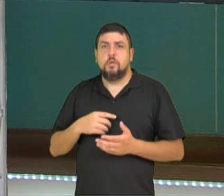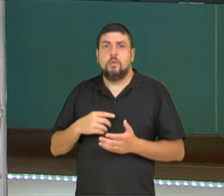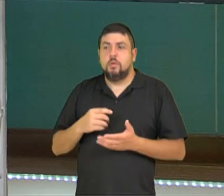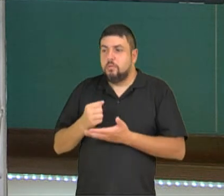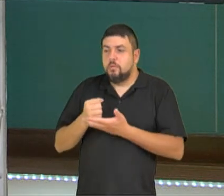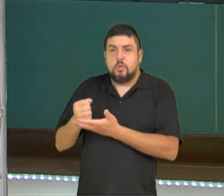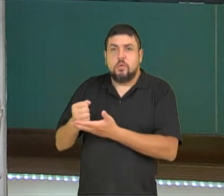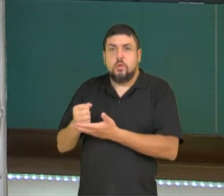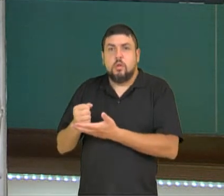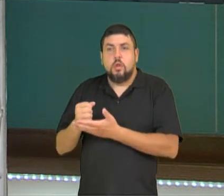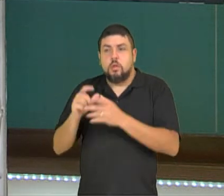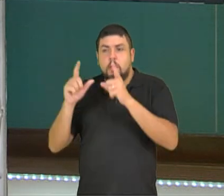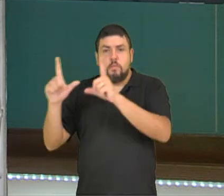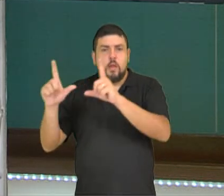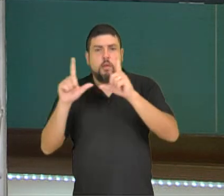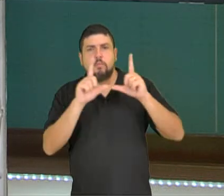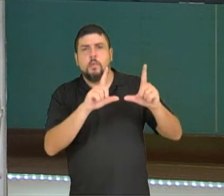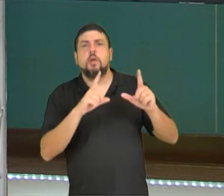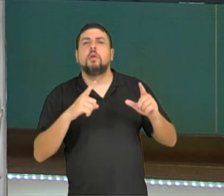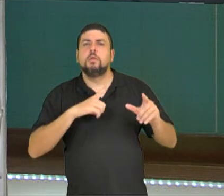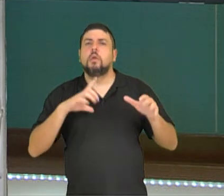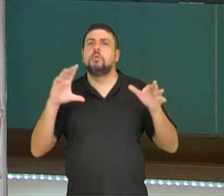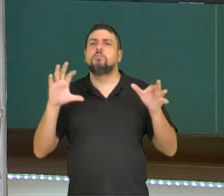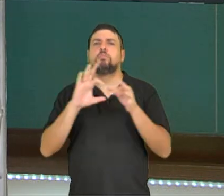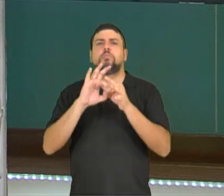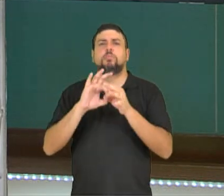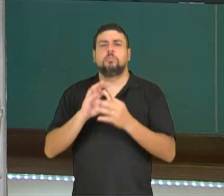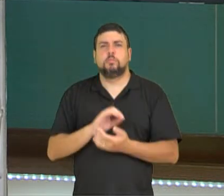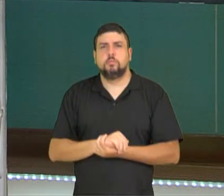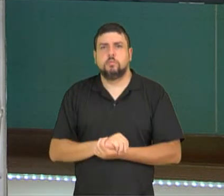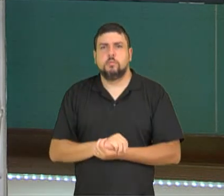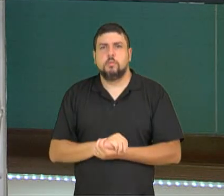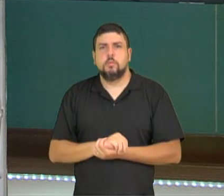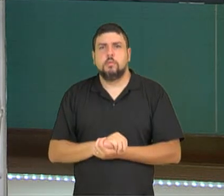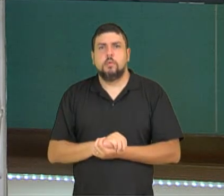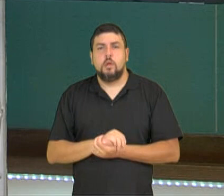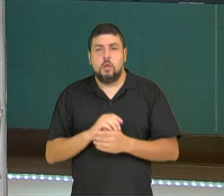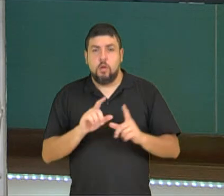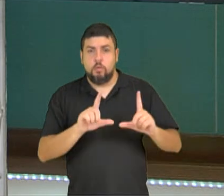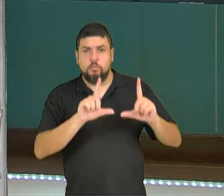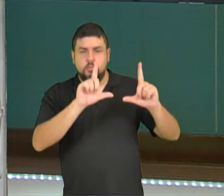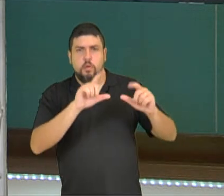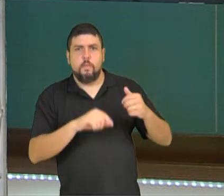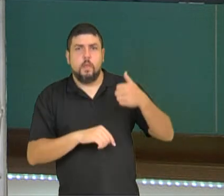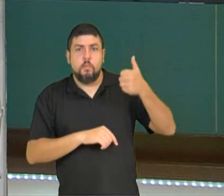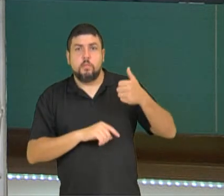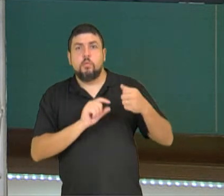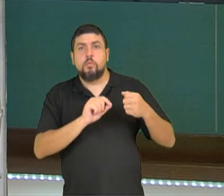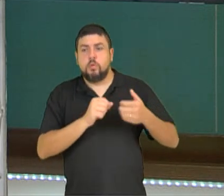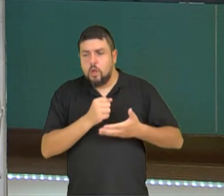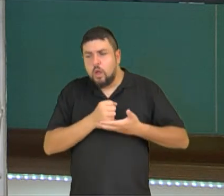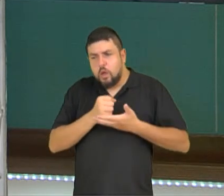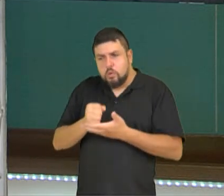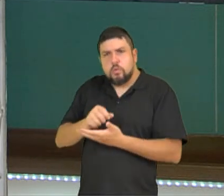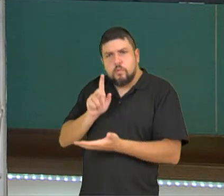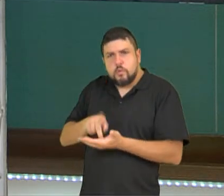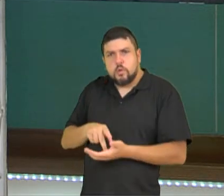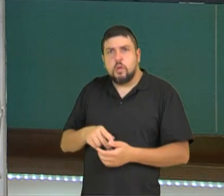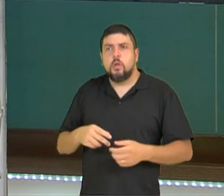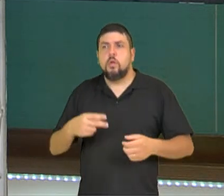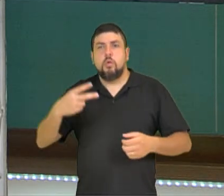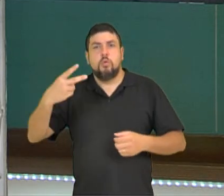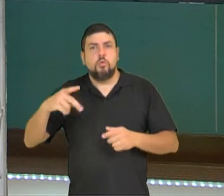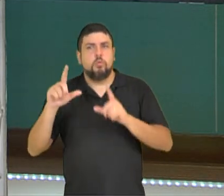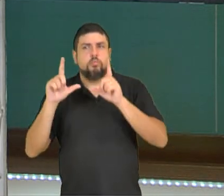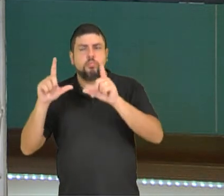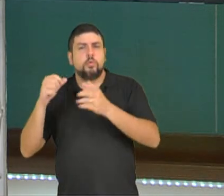se conversam. Nós temos a questão não ajuda e aqui no seguinte, ajude de verdade. Temos aqui a